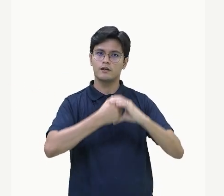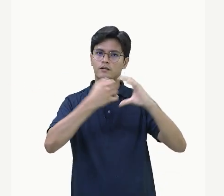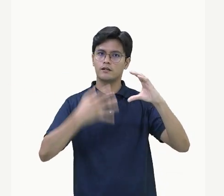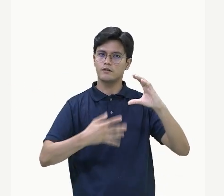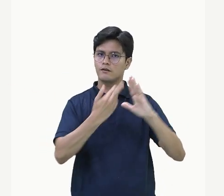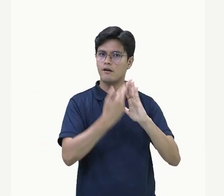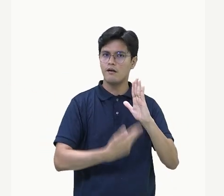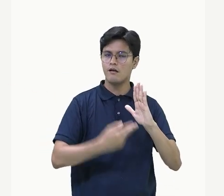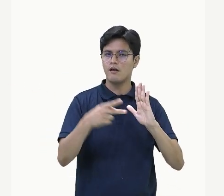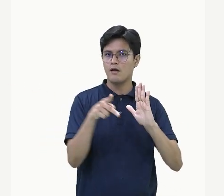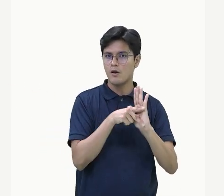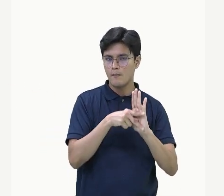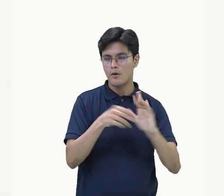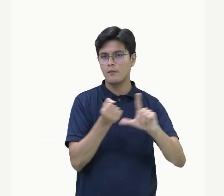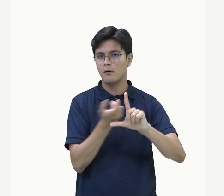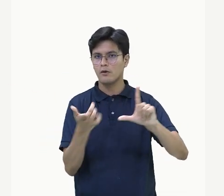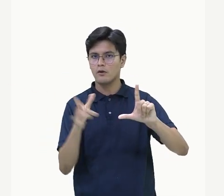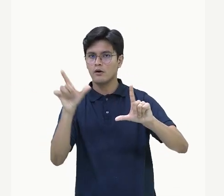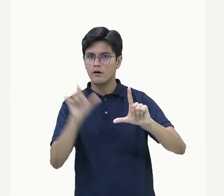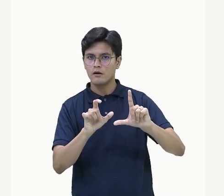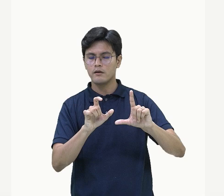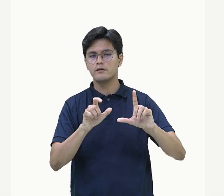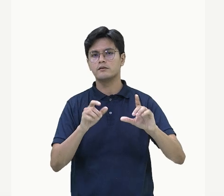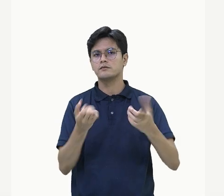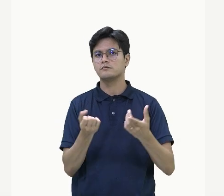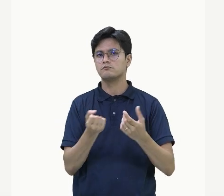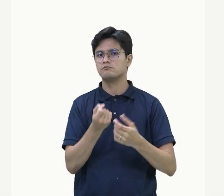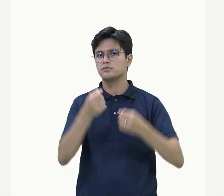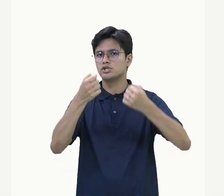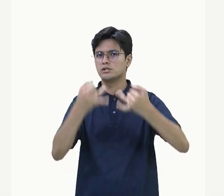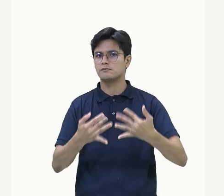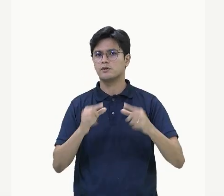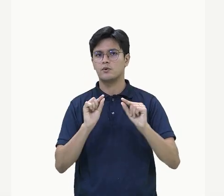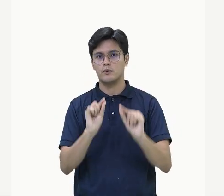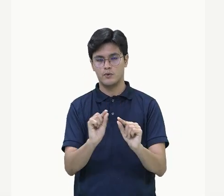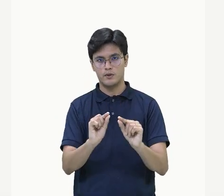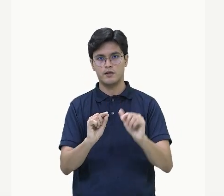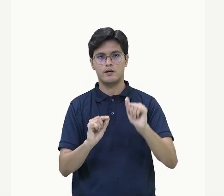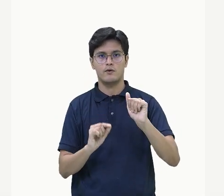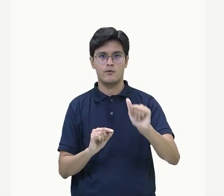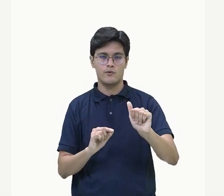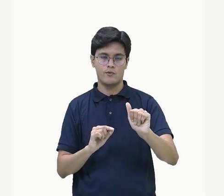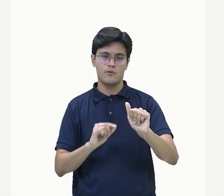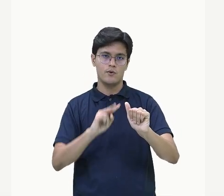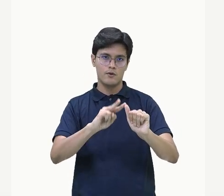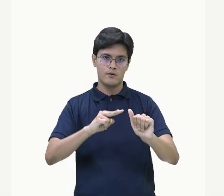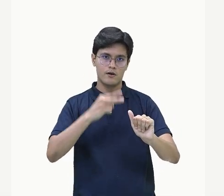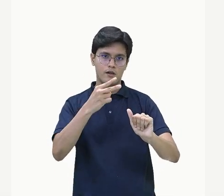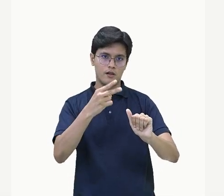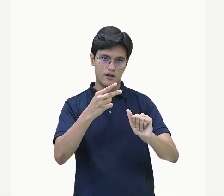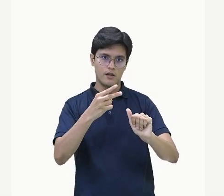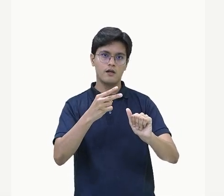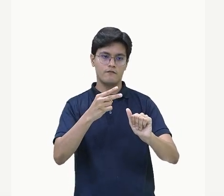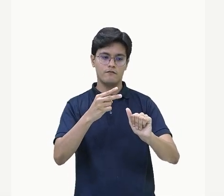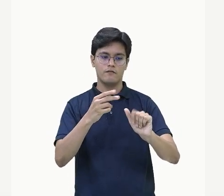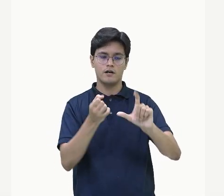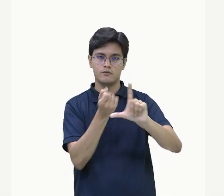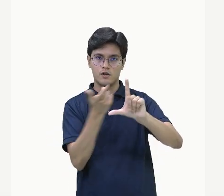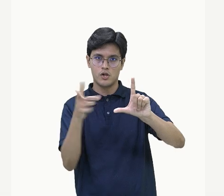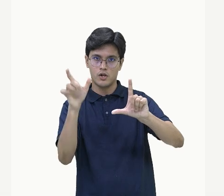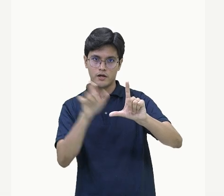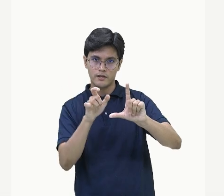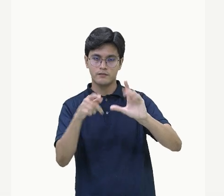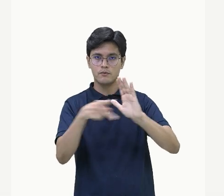logaritmo que diz que o a elevado ao logaritmo de x na mesma base